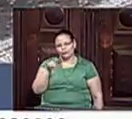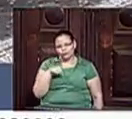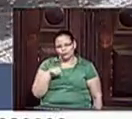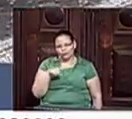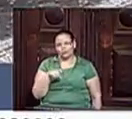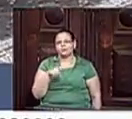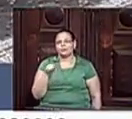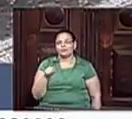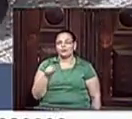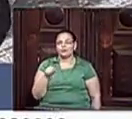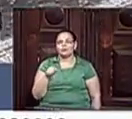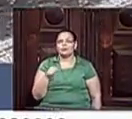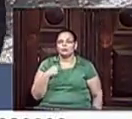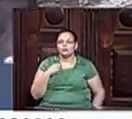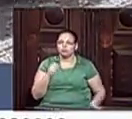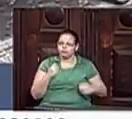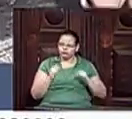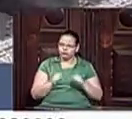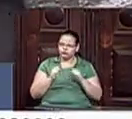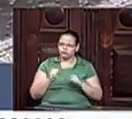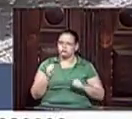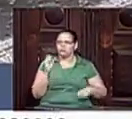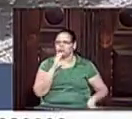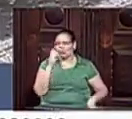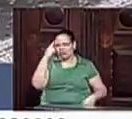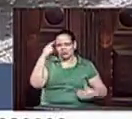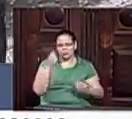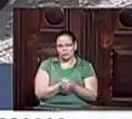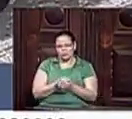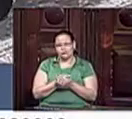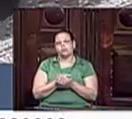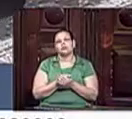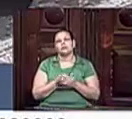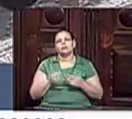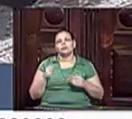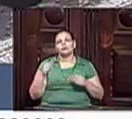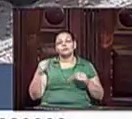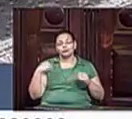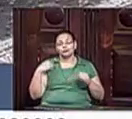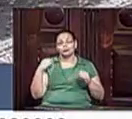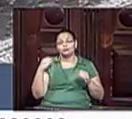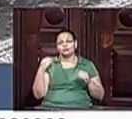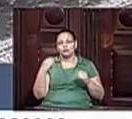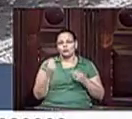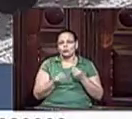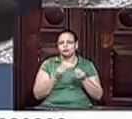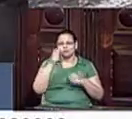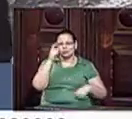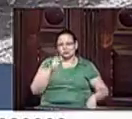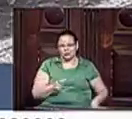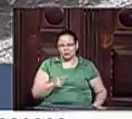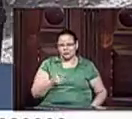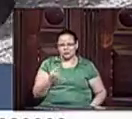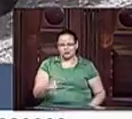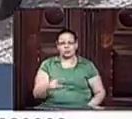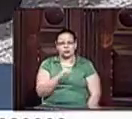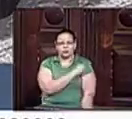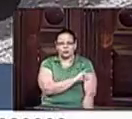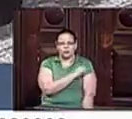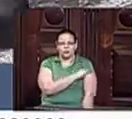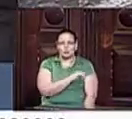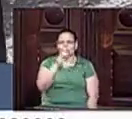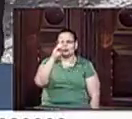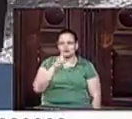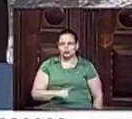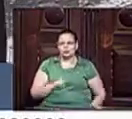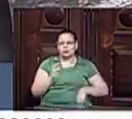desembargadora, poderia ser ágil também para decidir de acordo não é com o interesse do Rio de Janeiro, com o